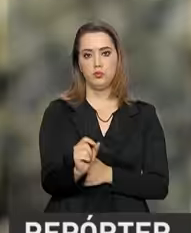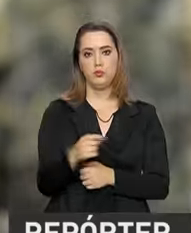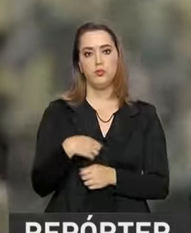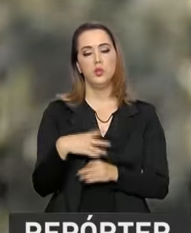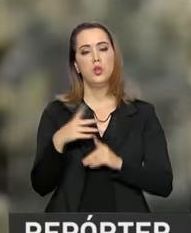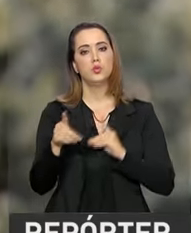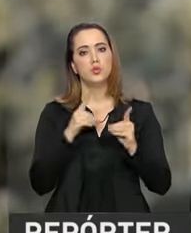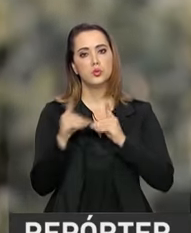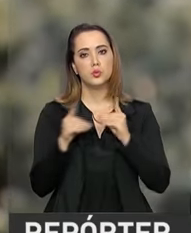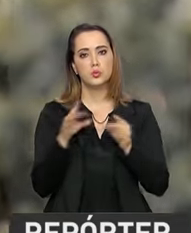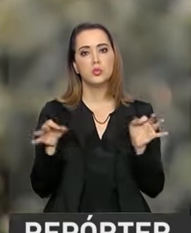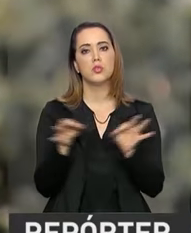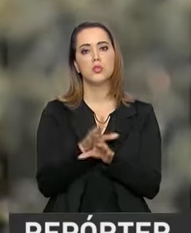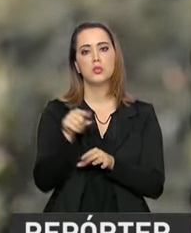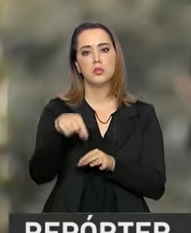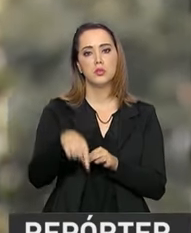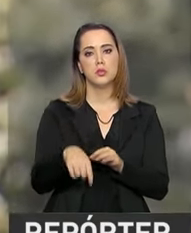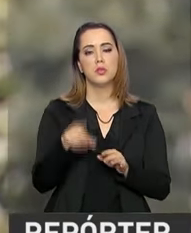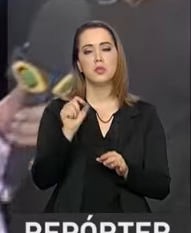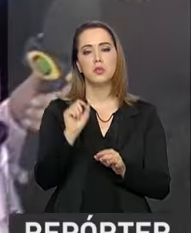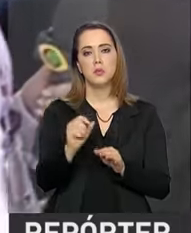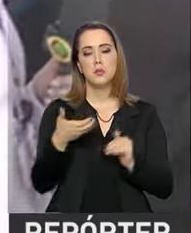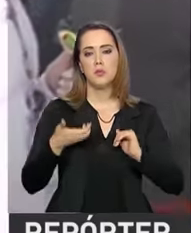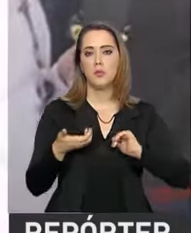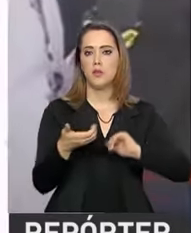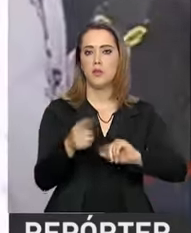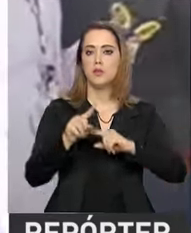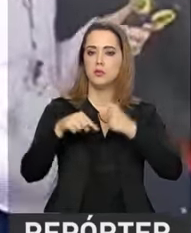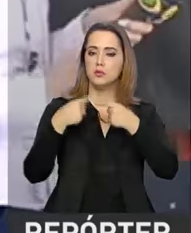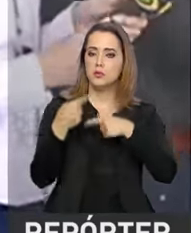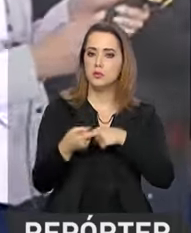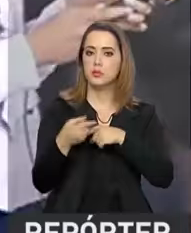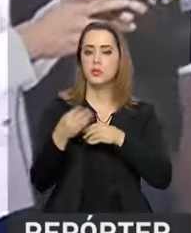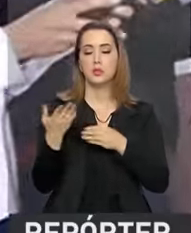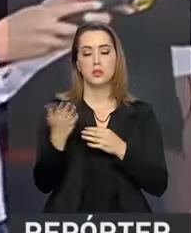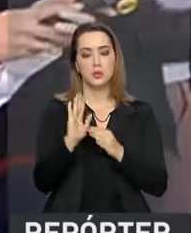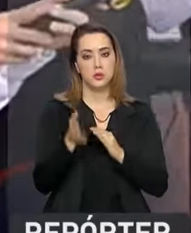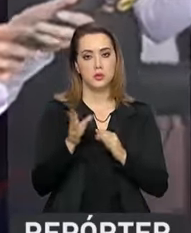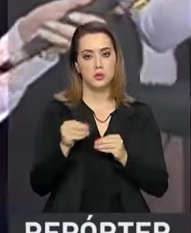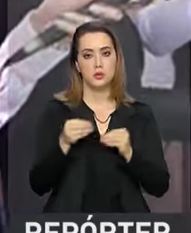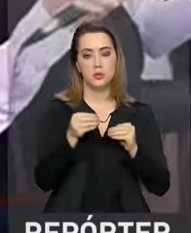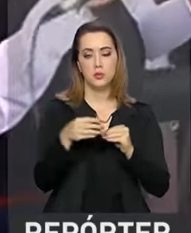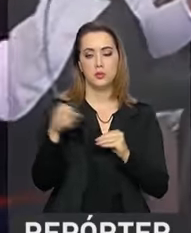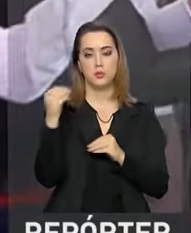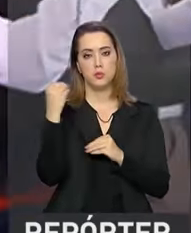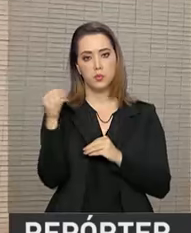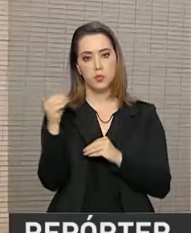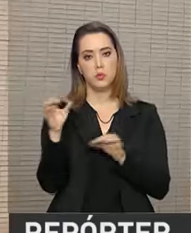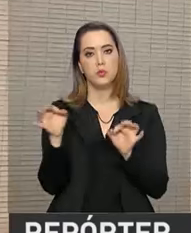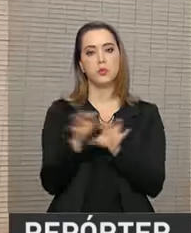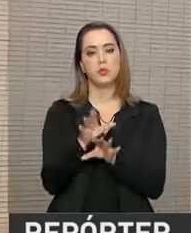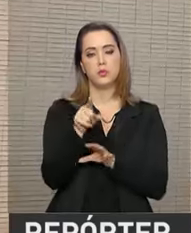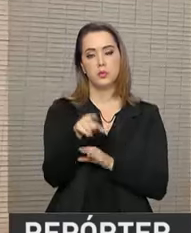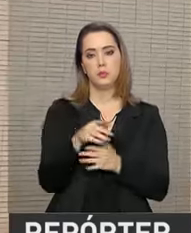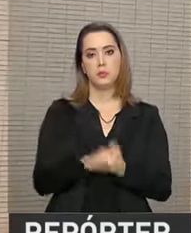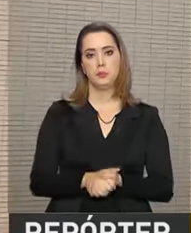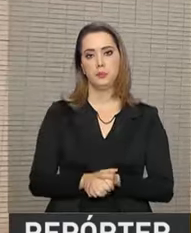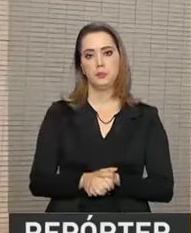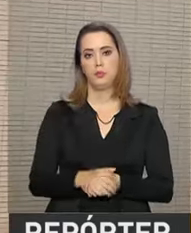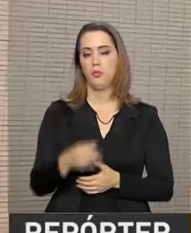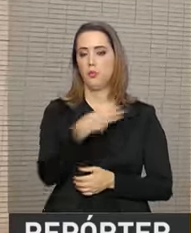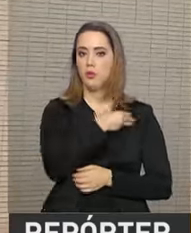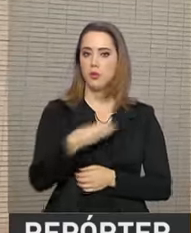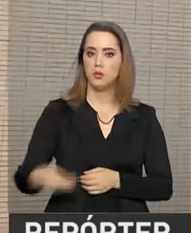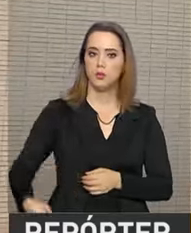sobre esta pec na comissão especial da câmara enviará pauta para o plenário até o final de outubro o ministro lembrou que é preciso